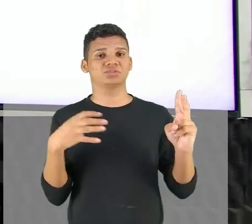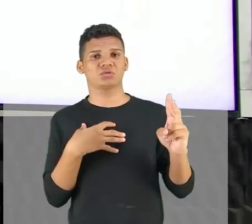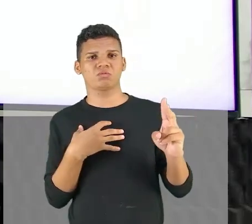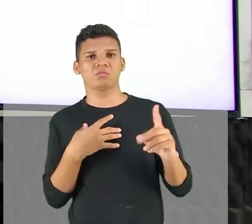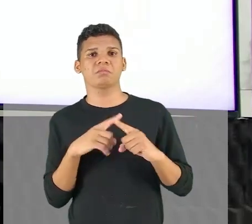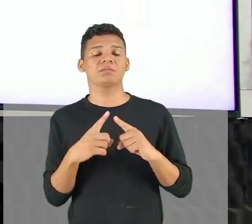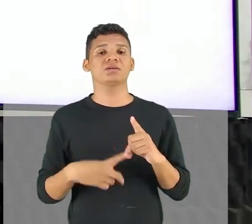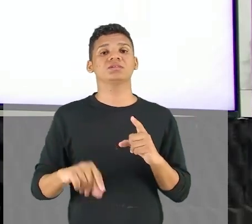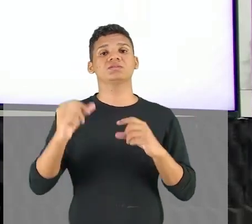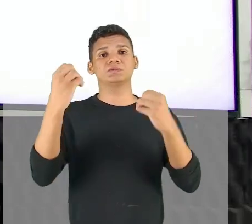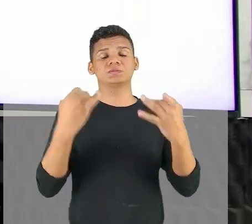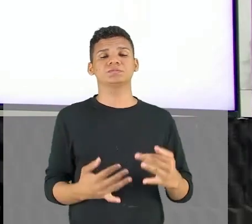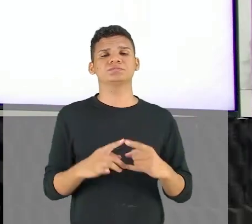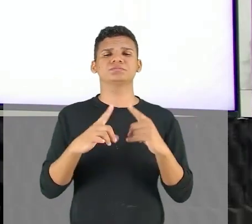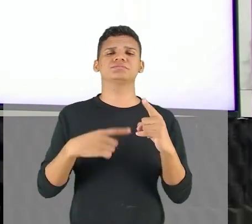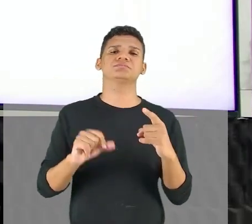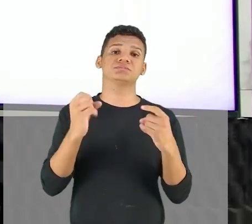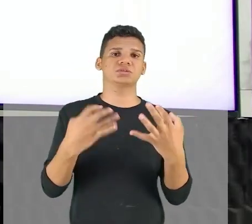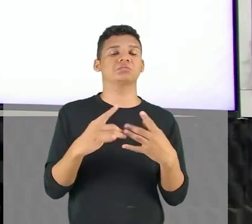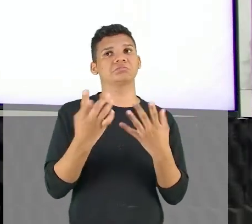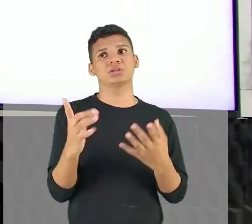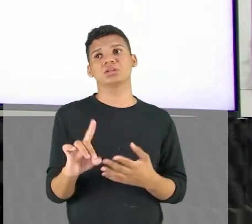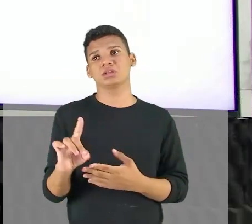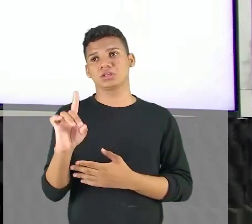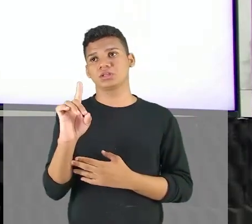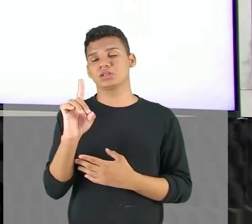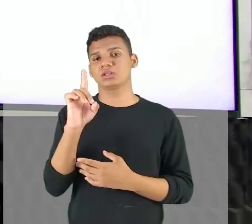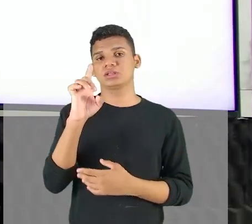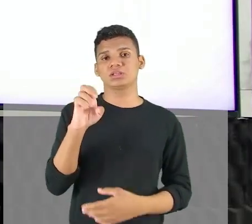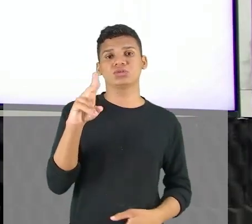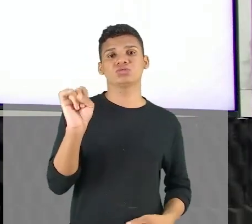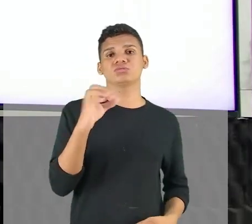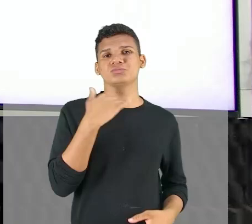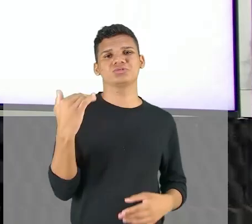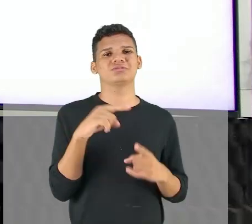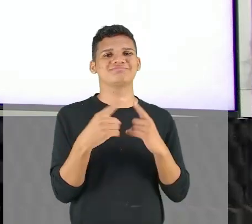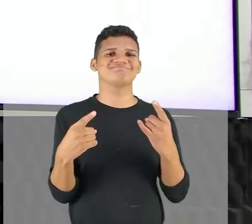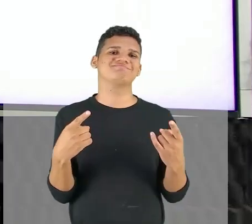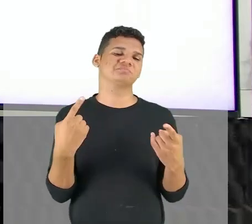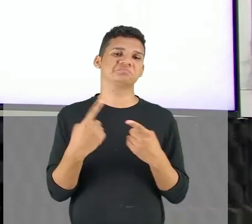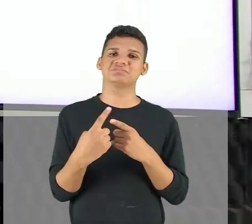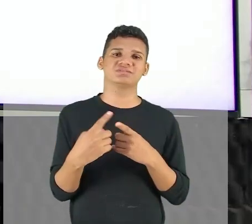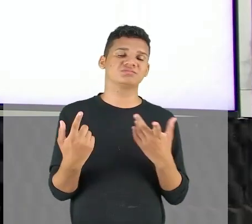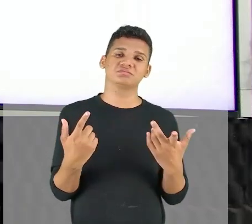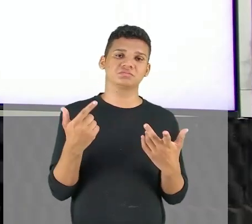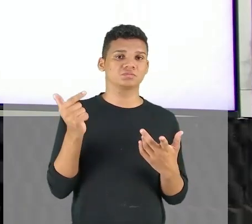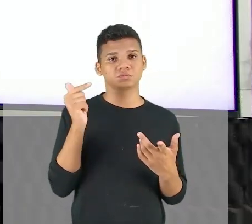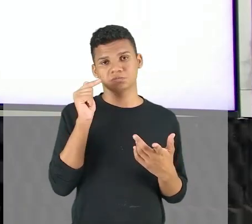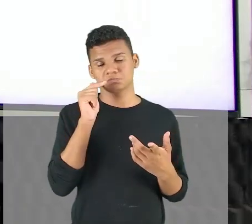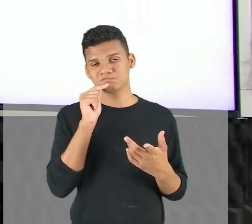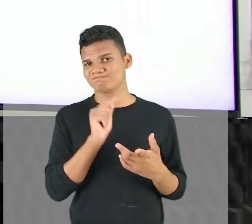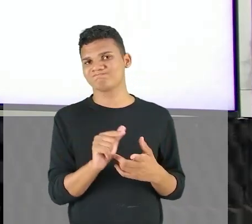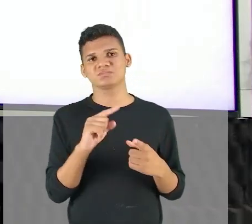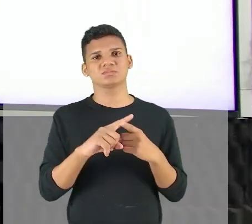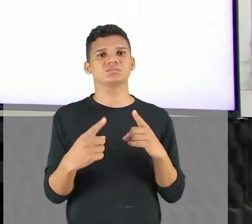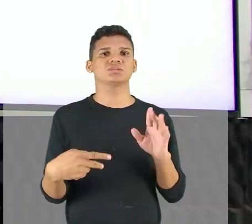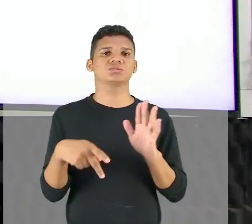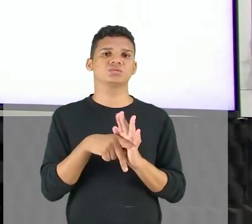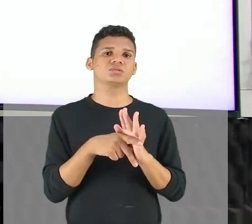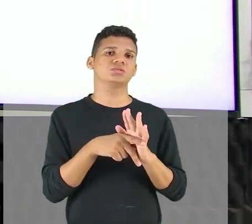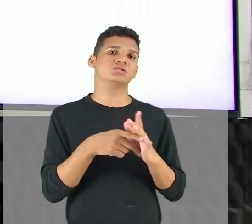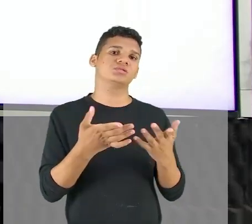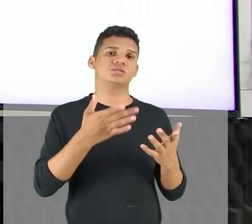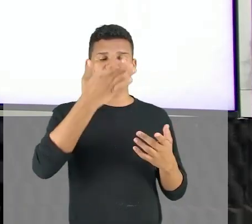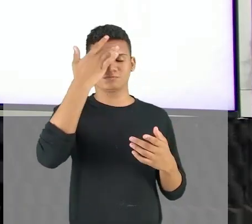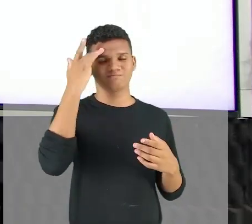moral de rebanho. Só que ele vai dizer, bom, Deus morreu porque agora isso não se sustentou, isso levou à decadência da humanidade,